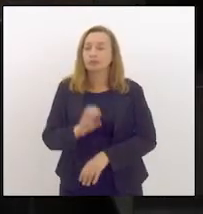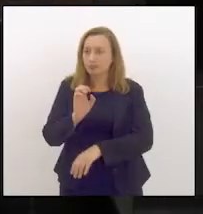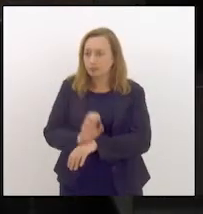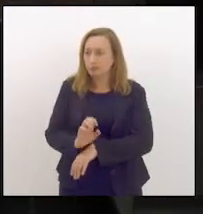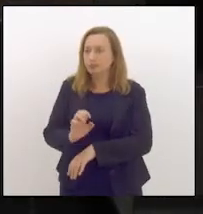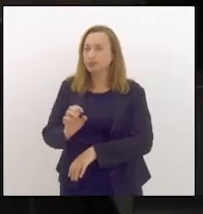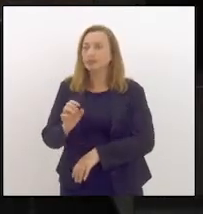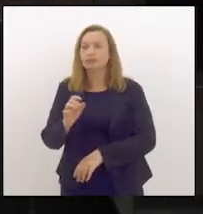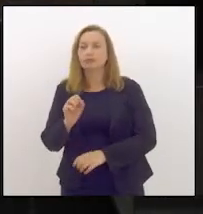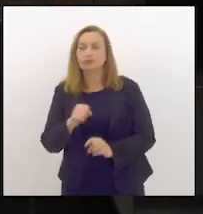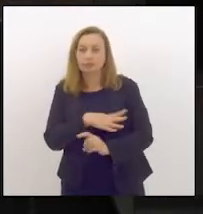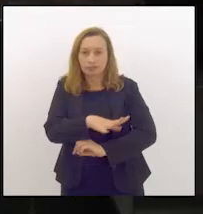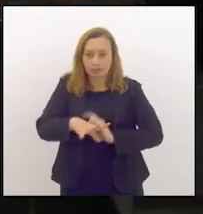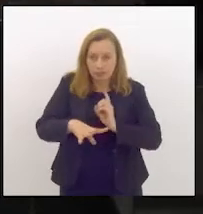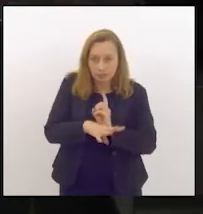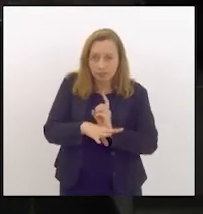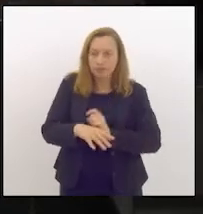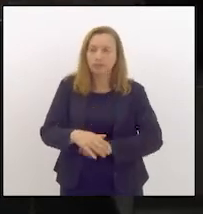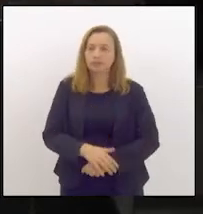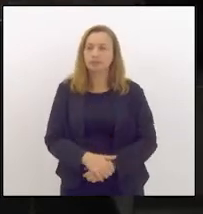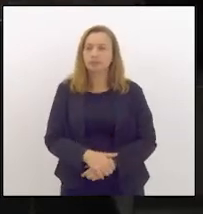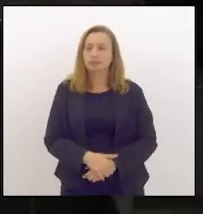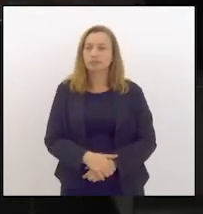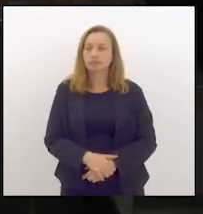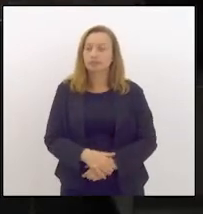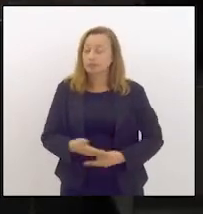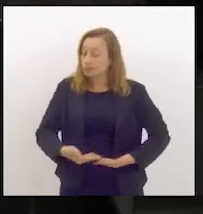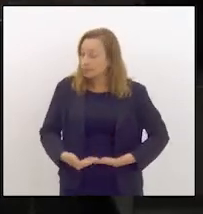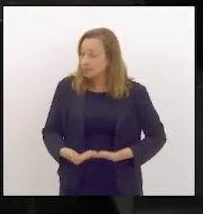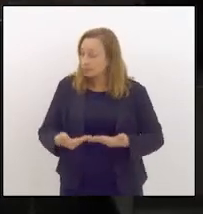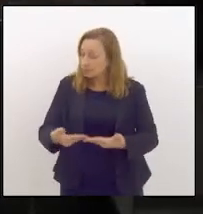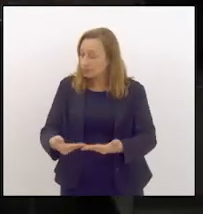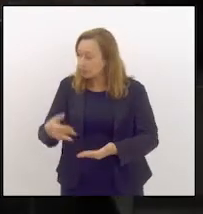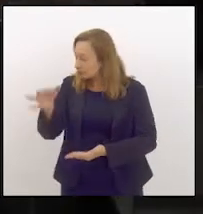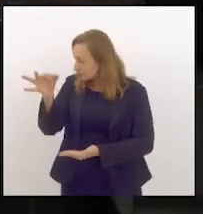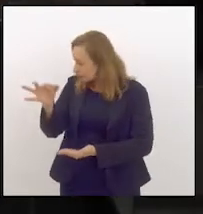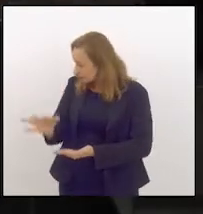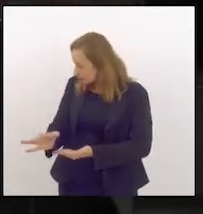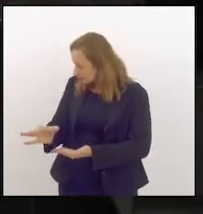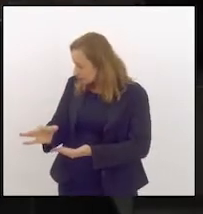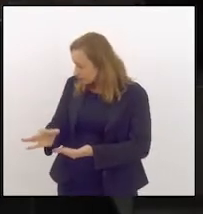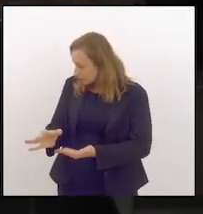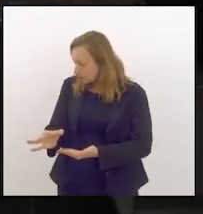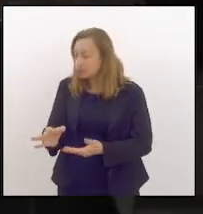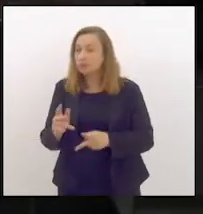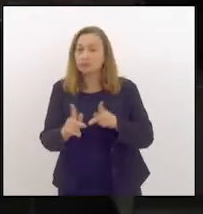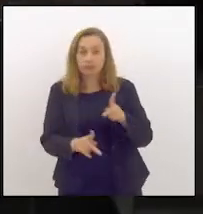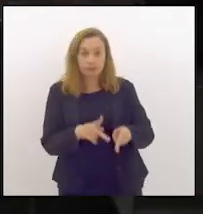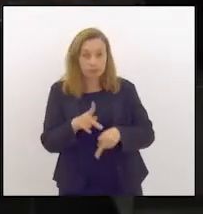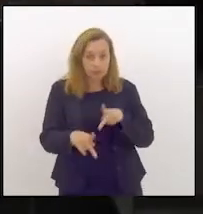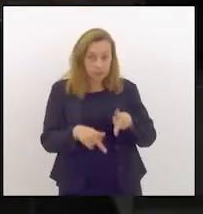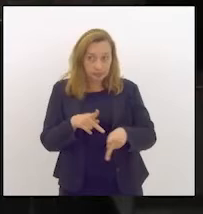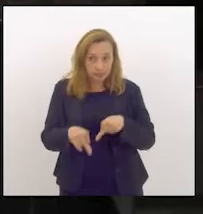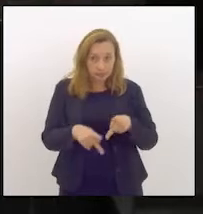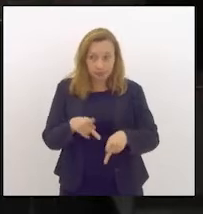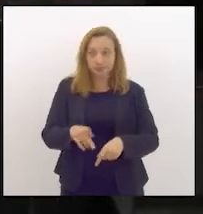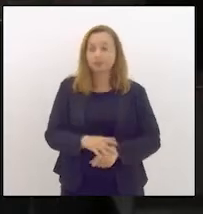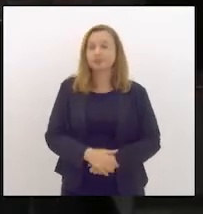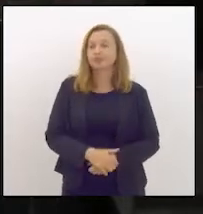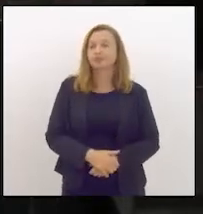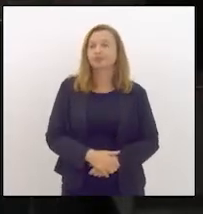social que o fértil de fato a população Fluminense